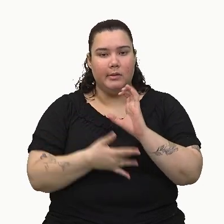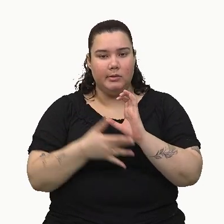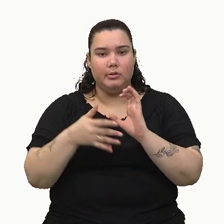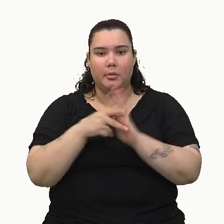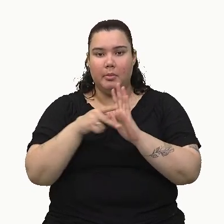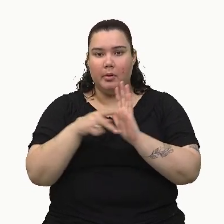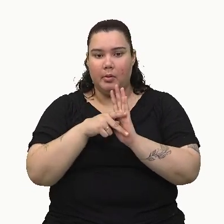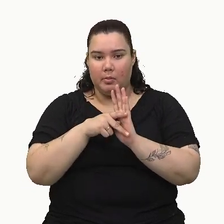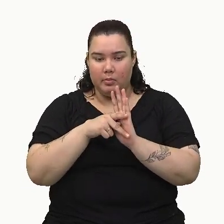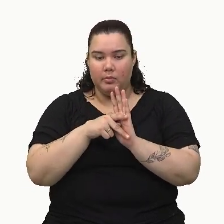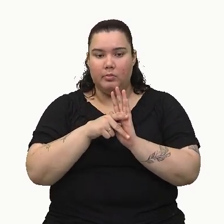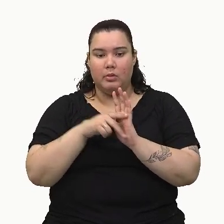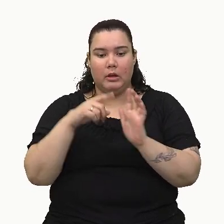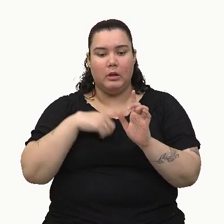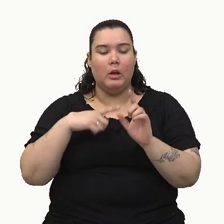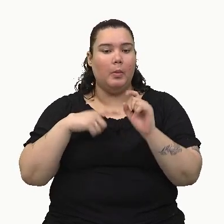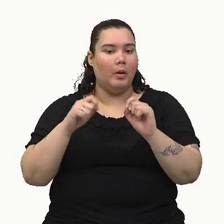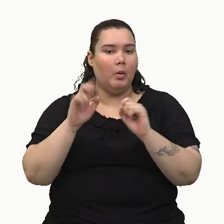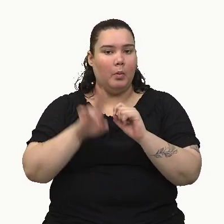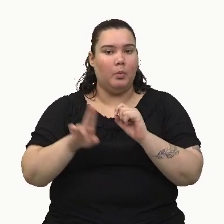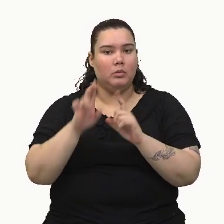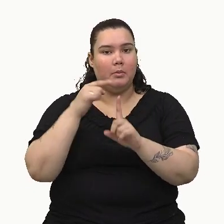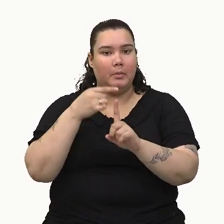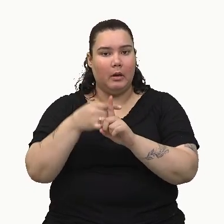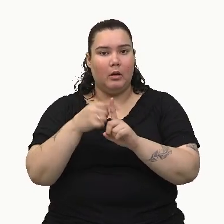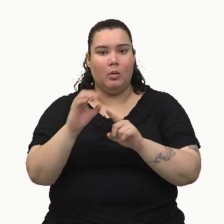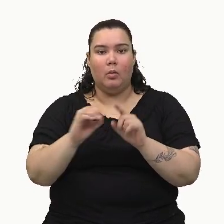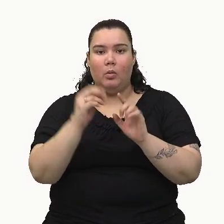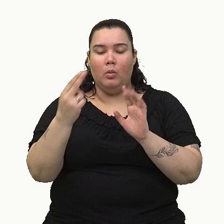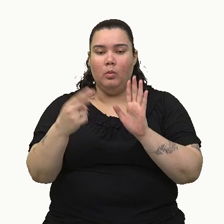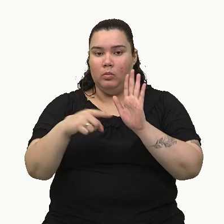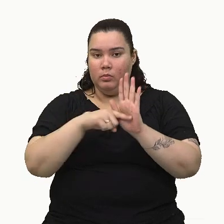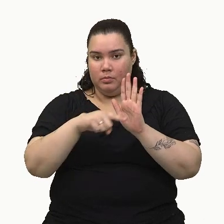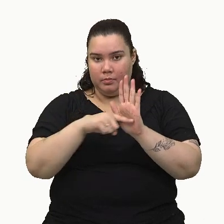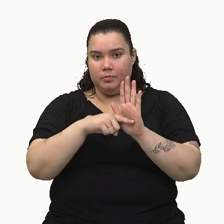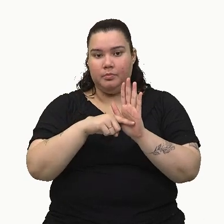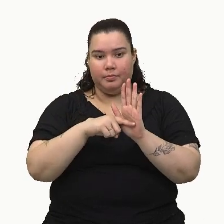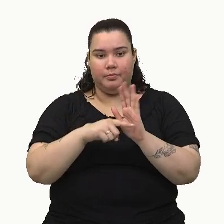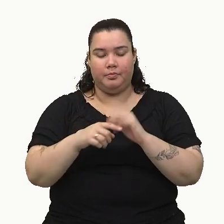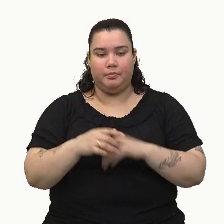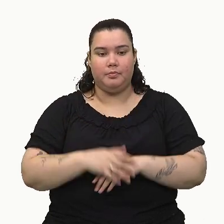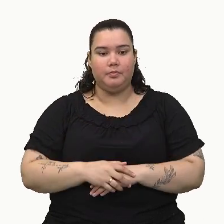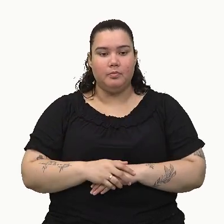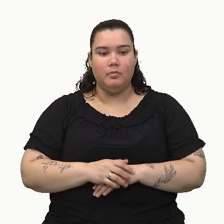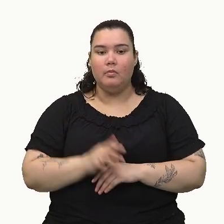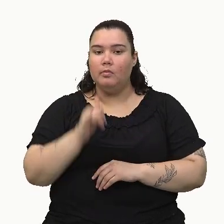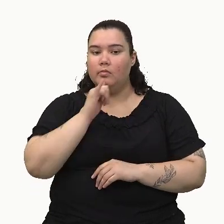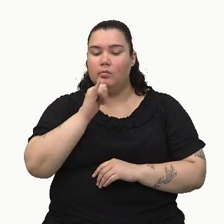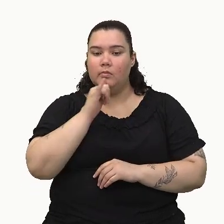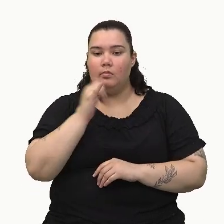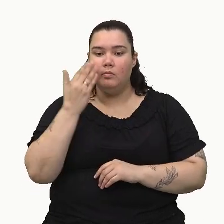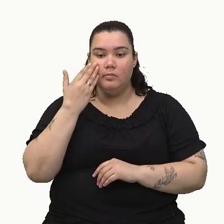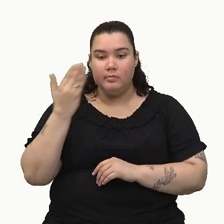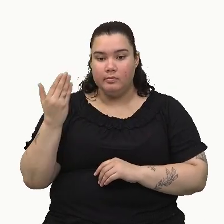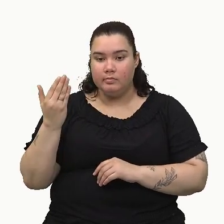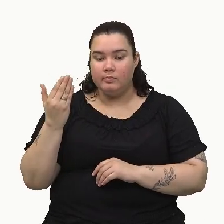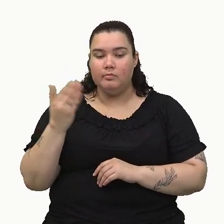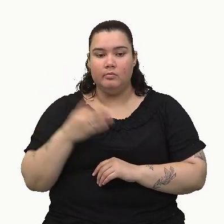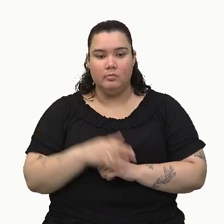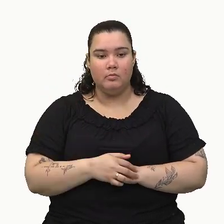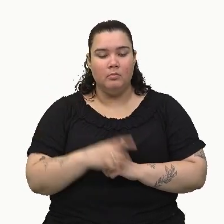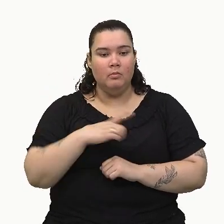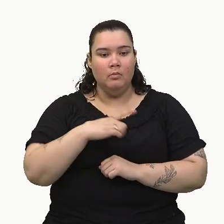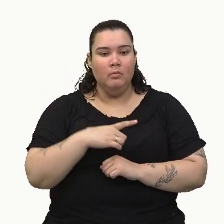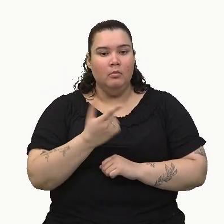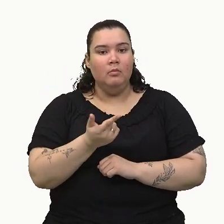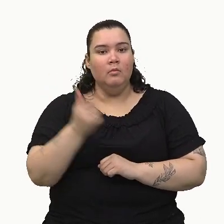pelos sinais de adição ou subtração, tá bom? Então, aqui, por exemplo, vamos supor que eu tenha uma outra